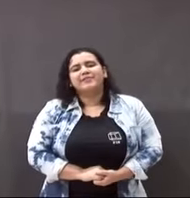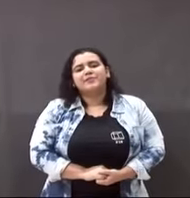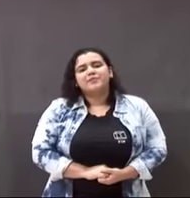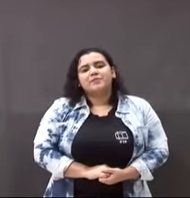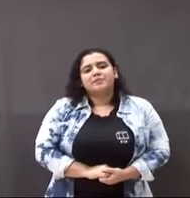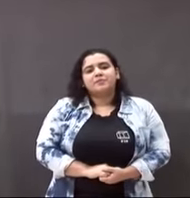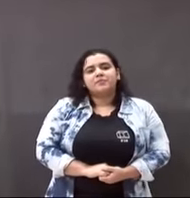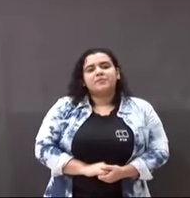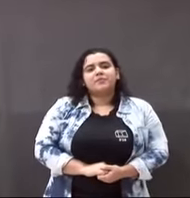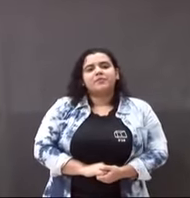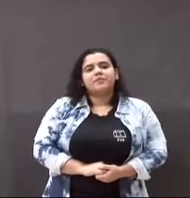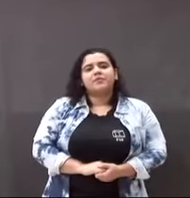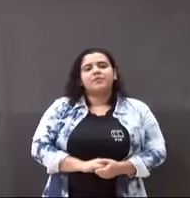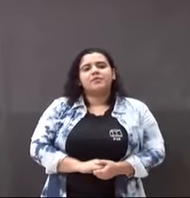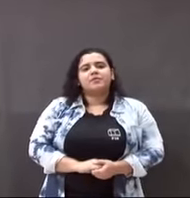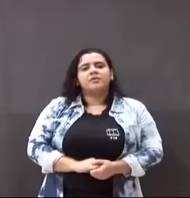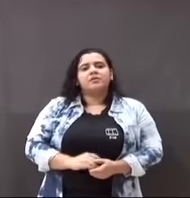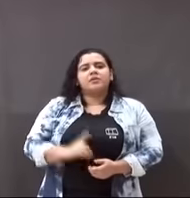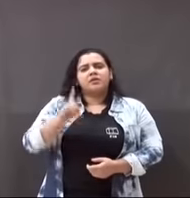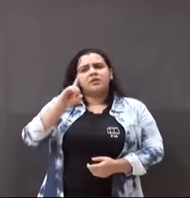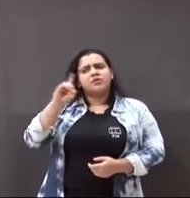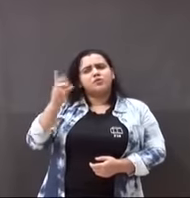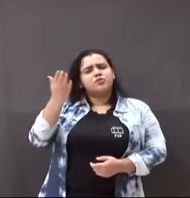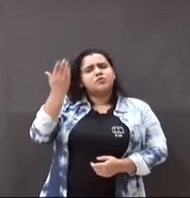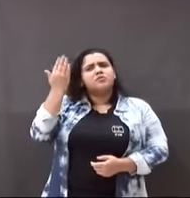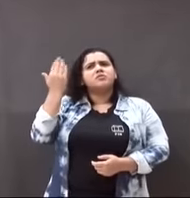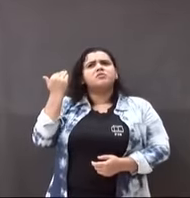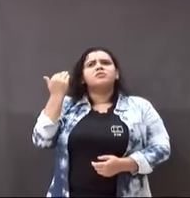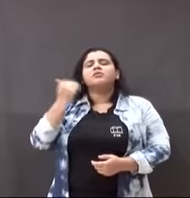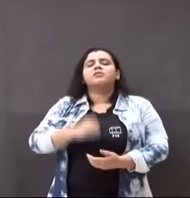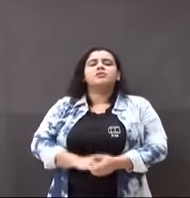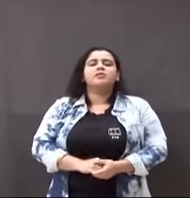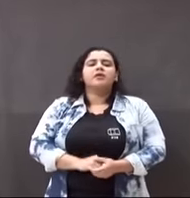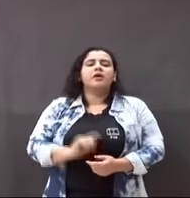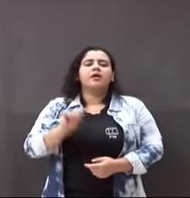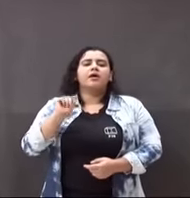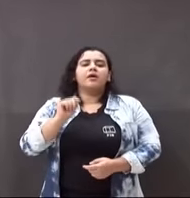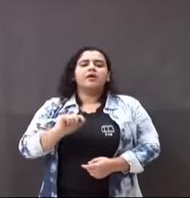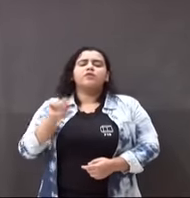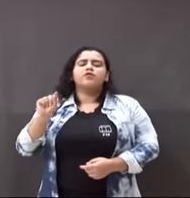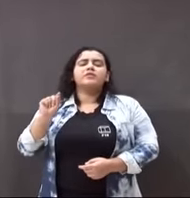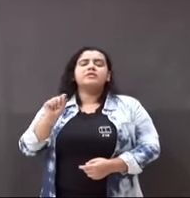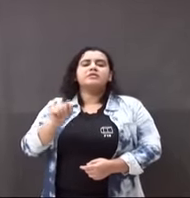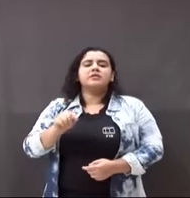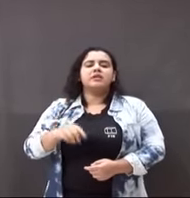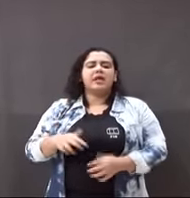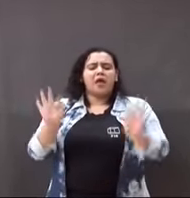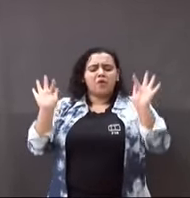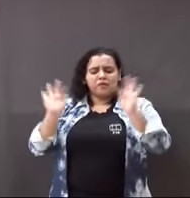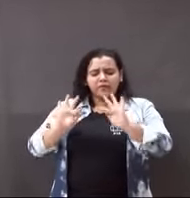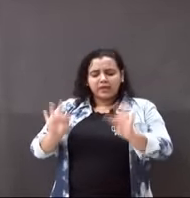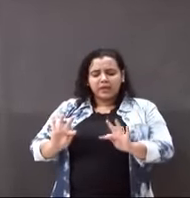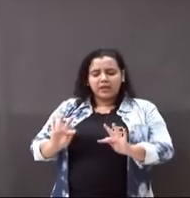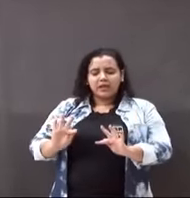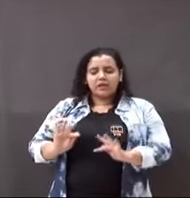Esses dias me perguntaram, Cleiton, você está feliz? Eu disse, não, você está enganado. Eu sou.